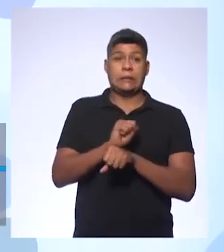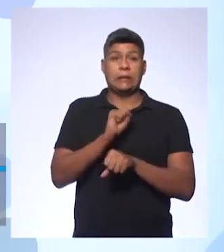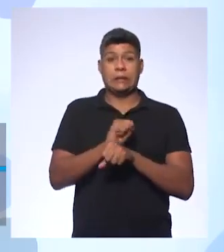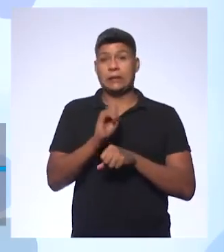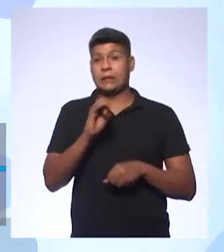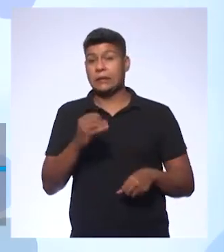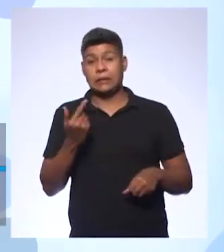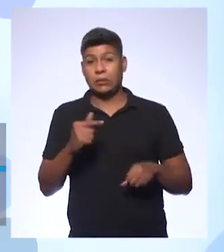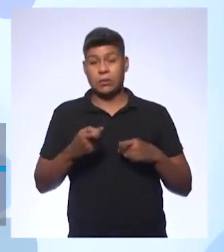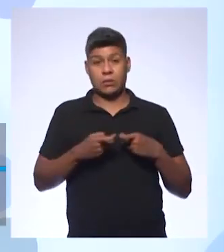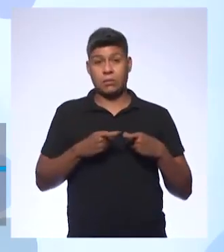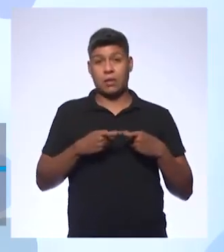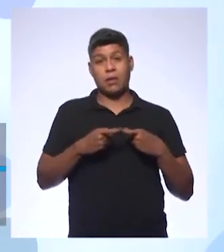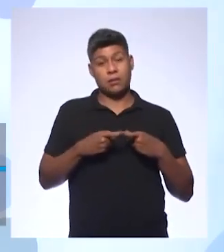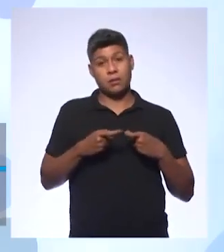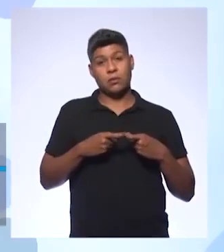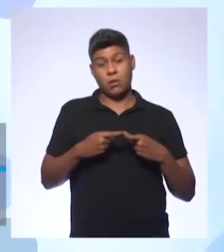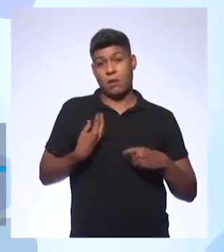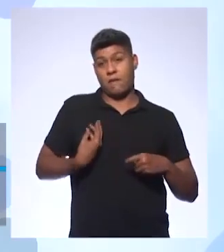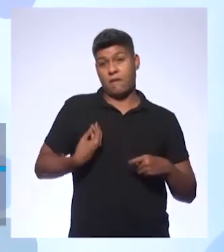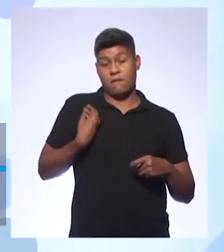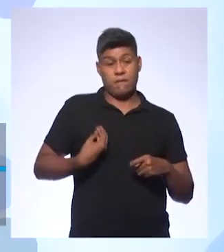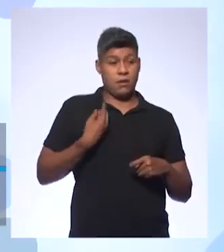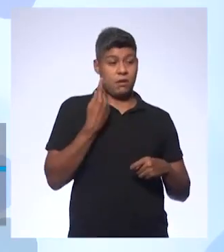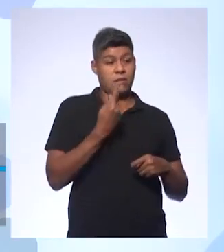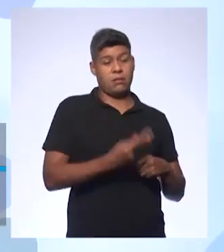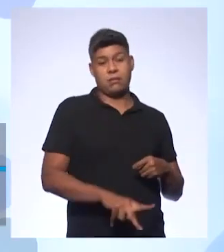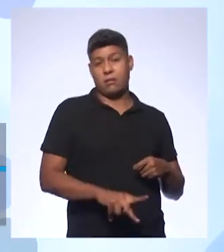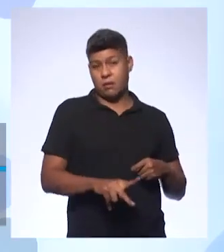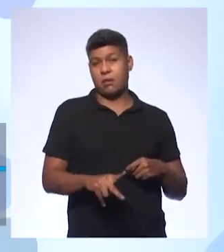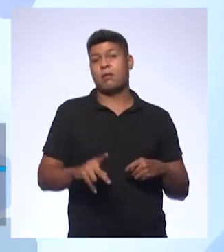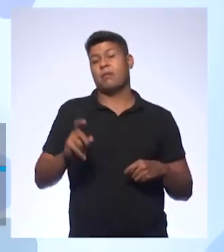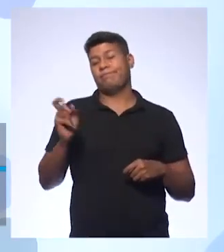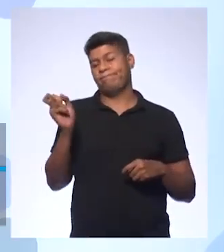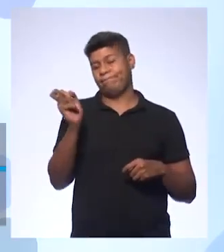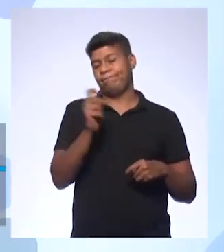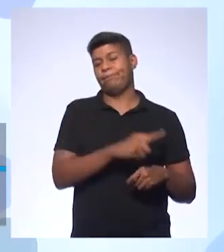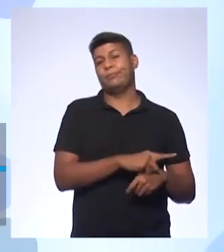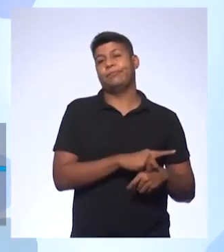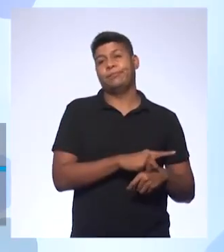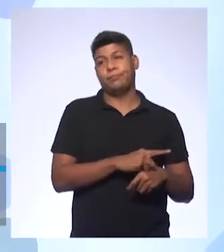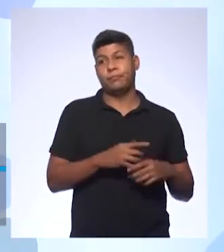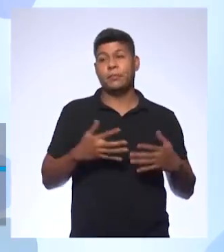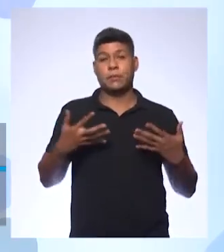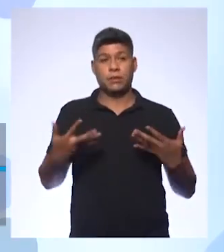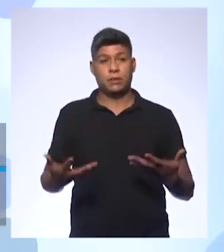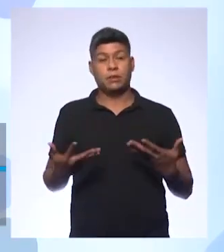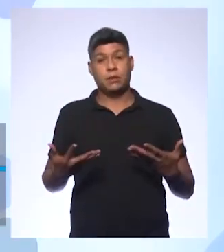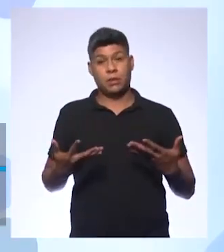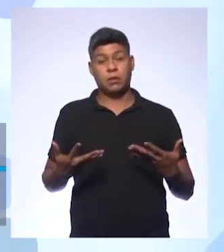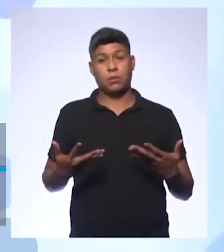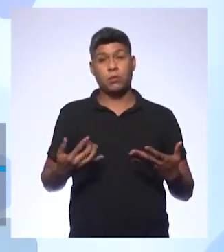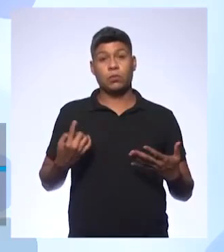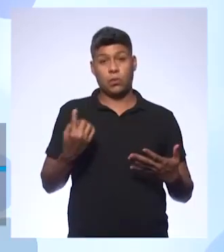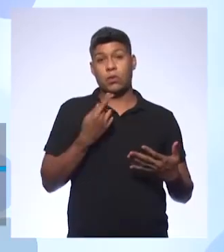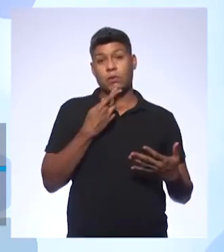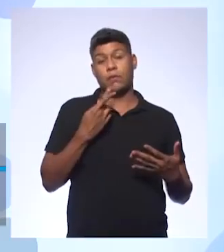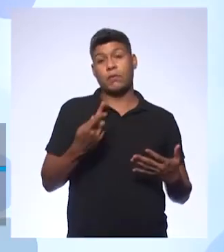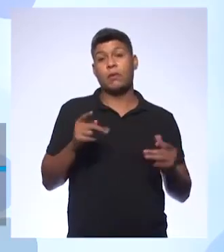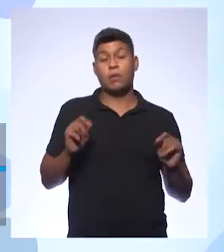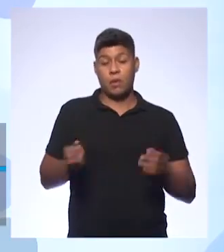tem o recurso, é a vida do indivíduo que é completamente prejudicada. Né? Então, quando nós falamos